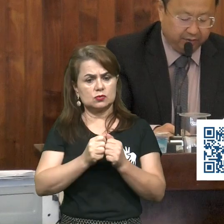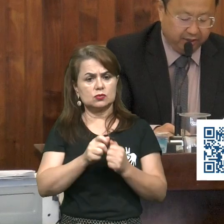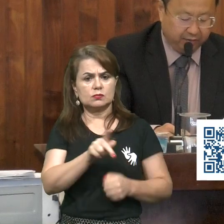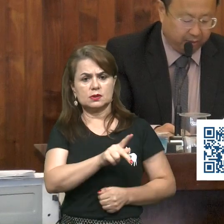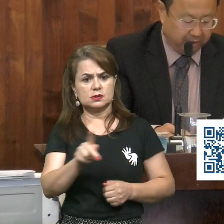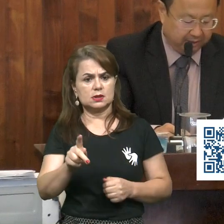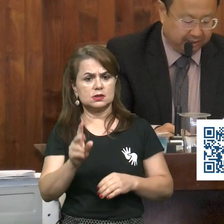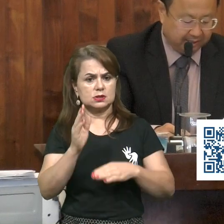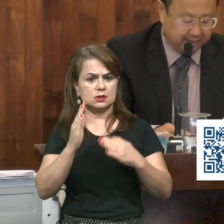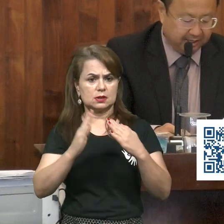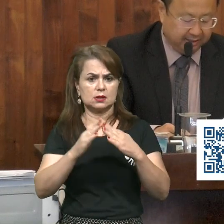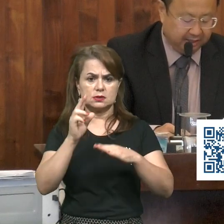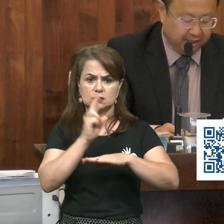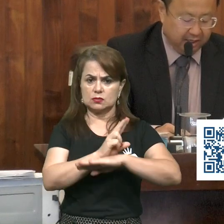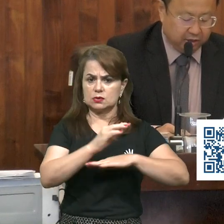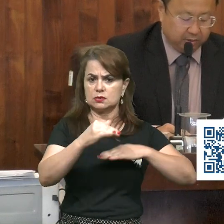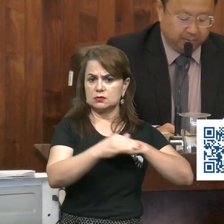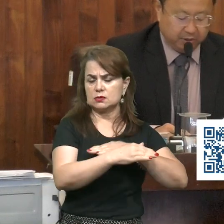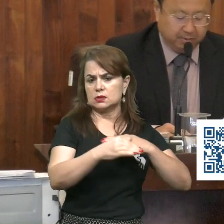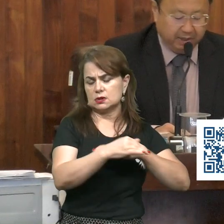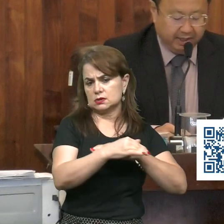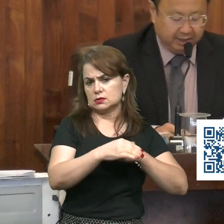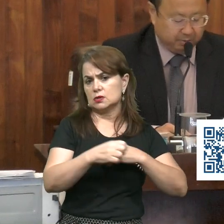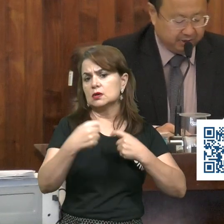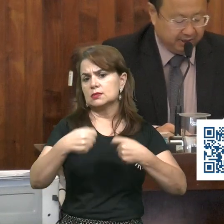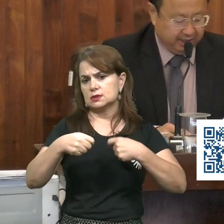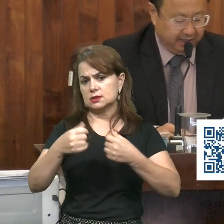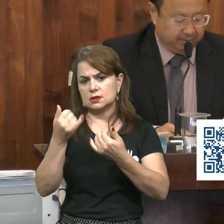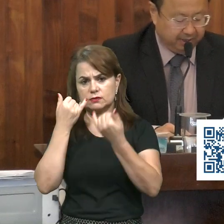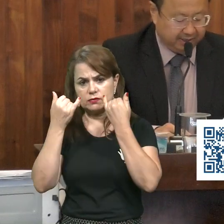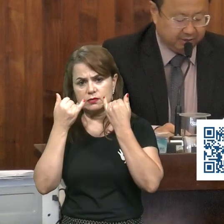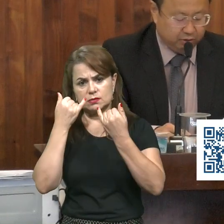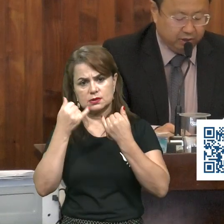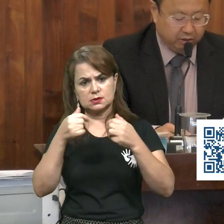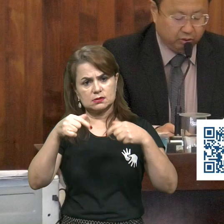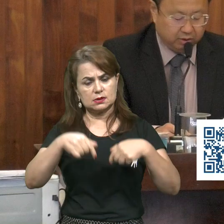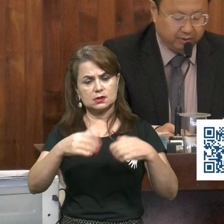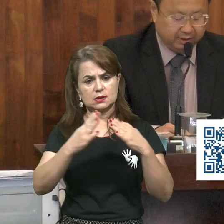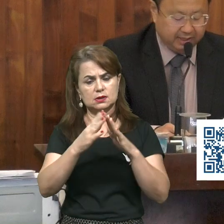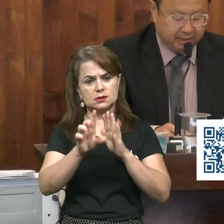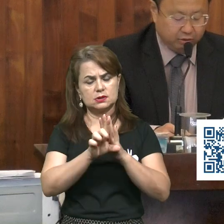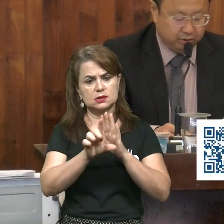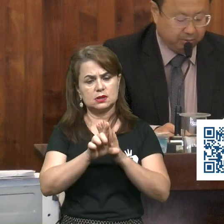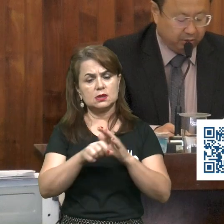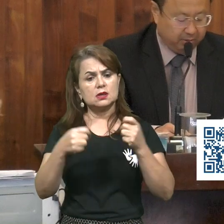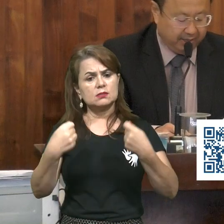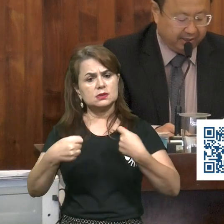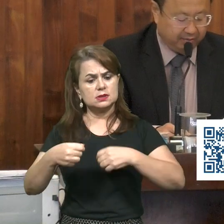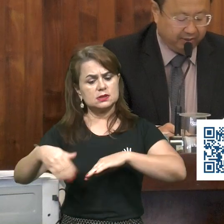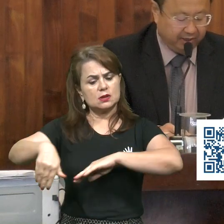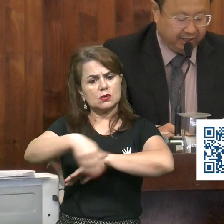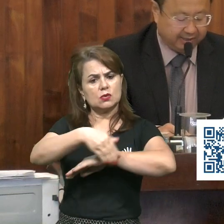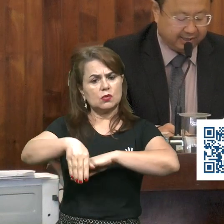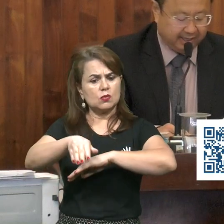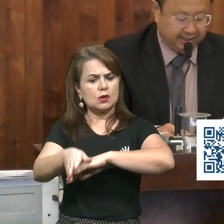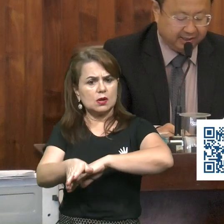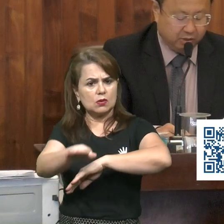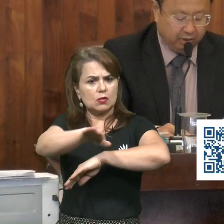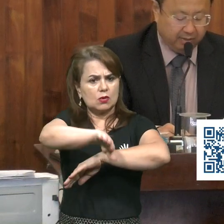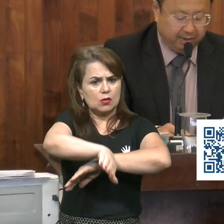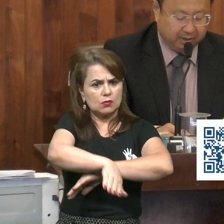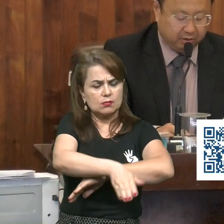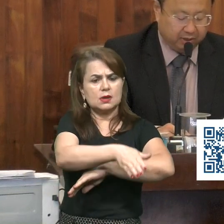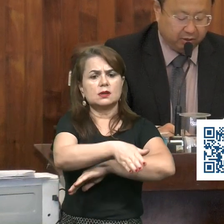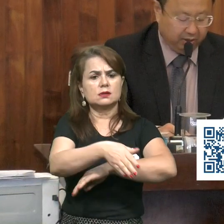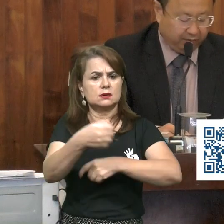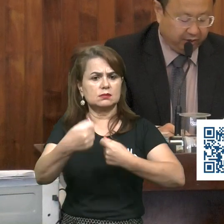Fogazzi Oliveira, informar essa Casa de Leis sobre a possibilidade de proceder à implantação de um redutor de velocidade do tipo lombada na Avenida Cascata, a